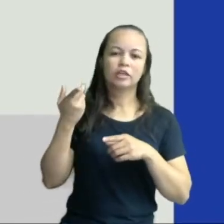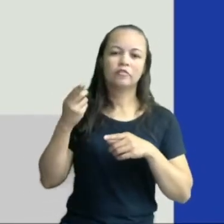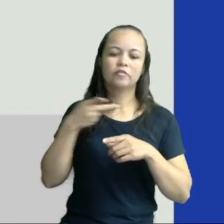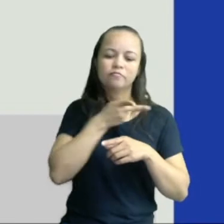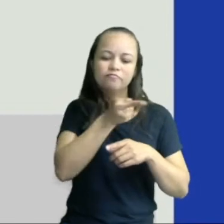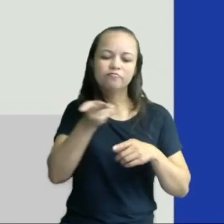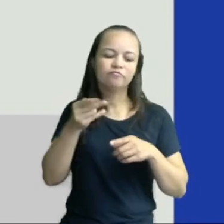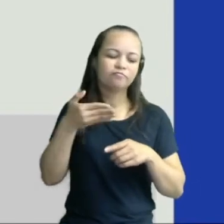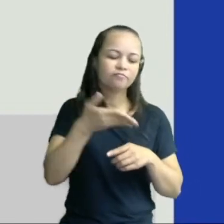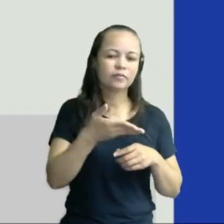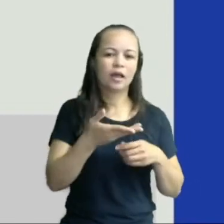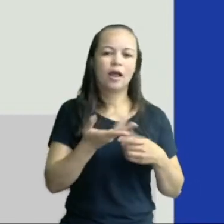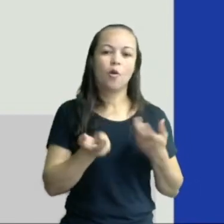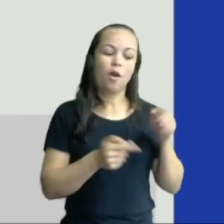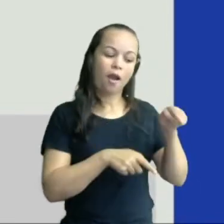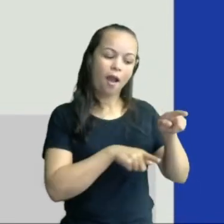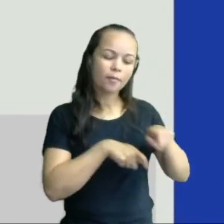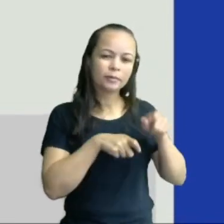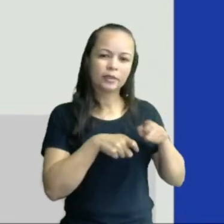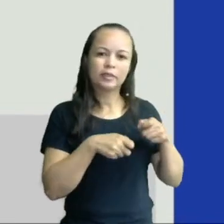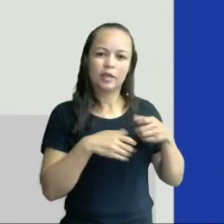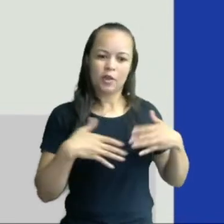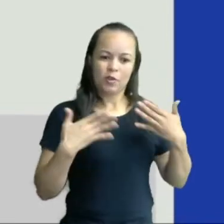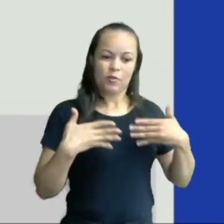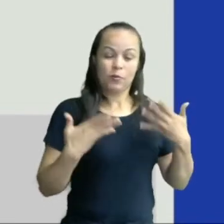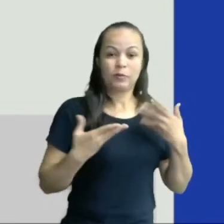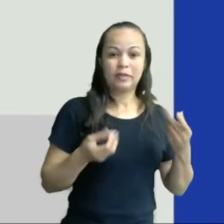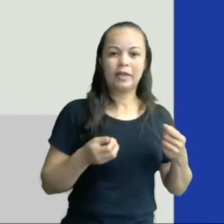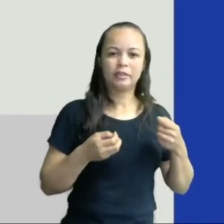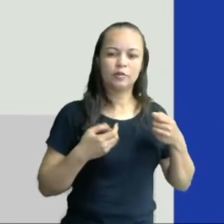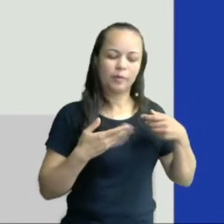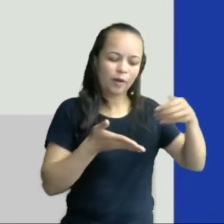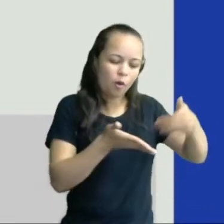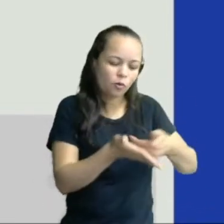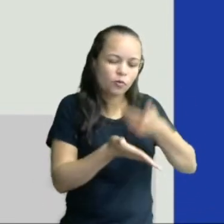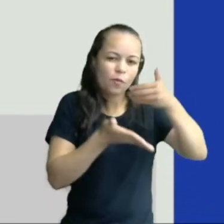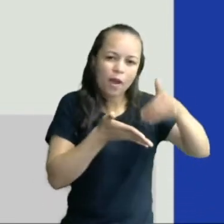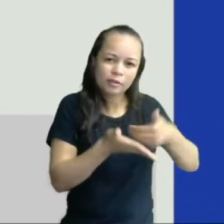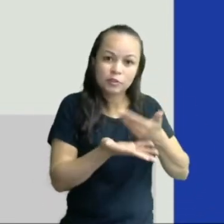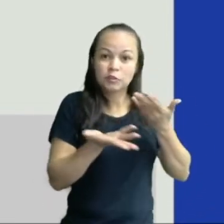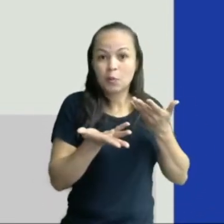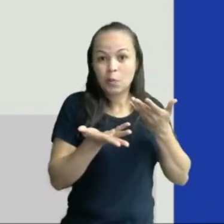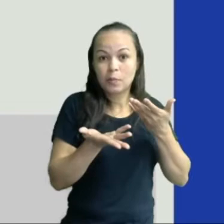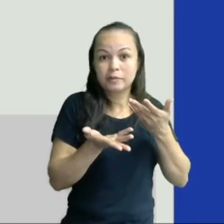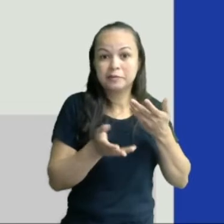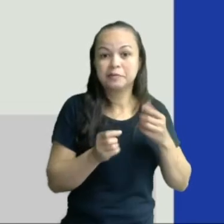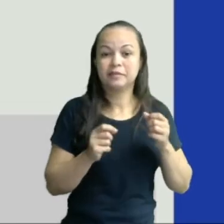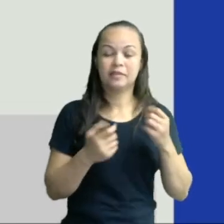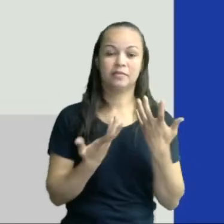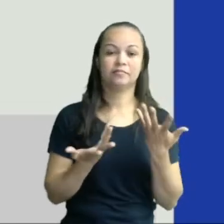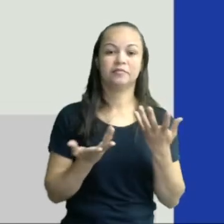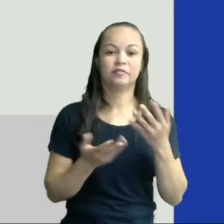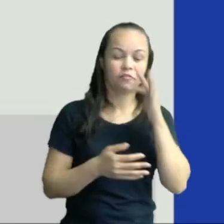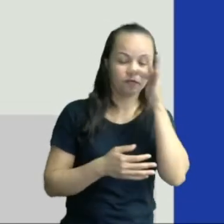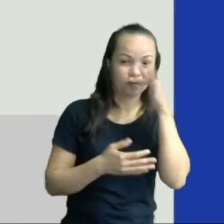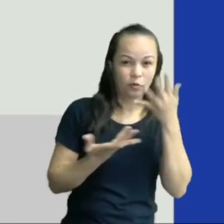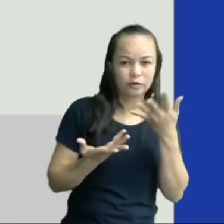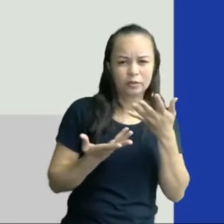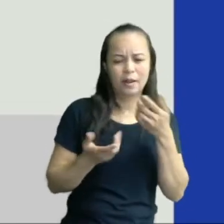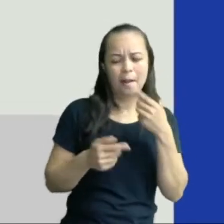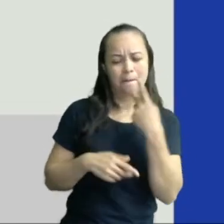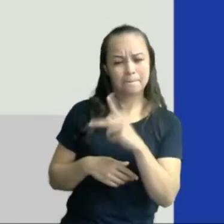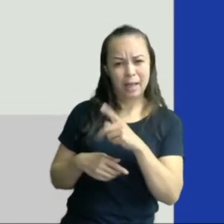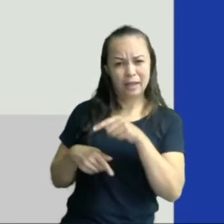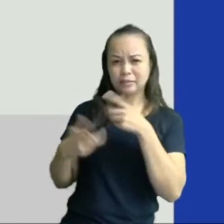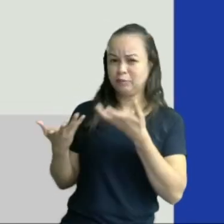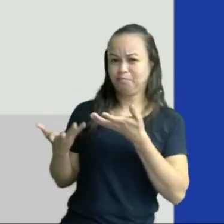rato do campo, muito contente, preparou-lhe uma sopa de ervas e flores. Mas o seu primo, que não estava acostumado a pratos